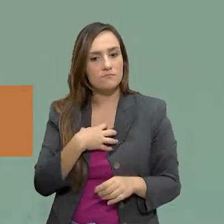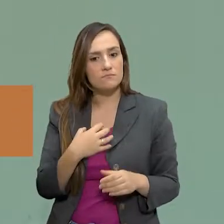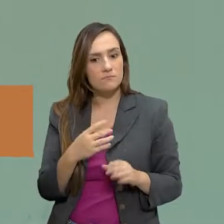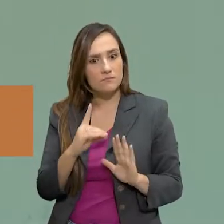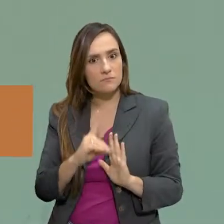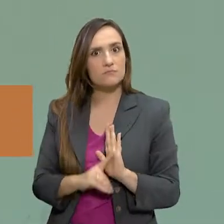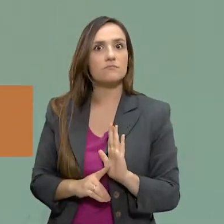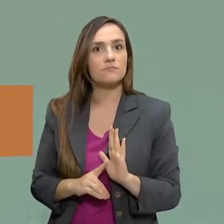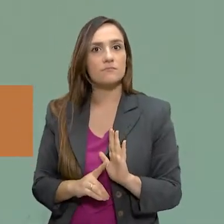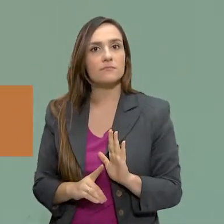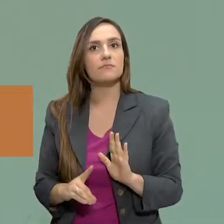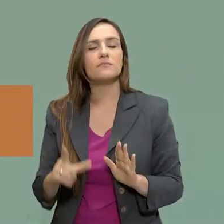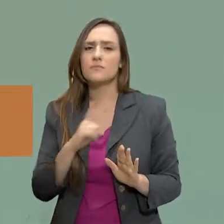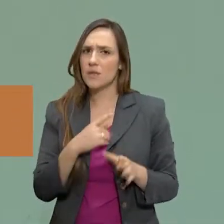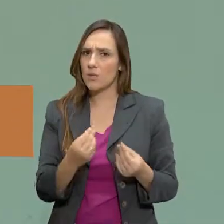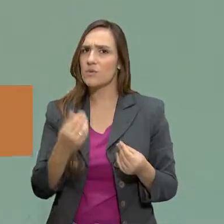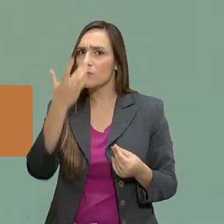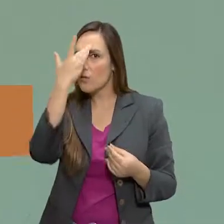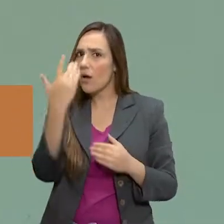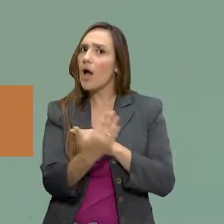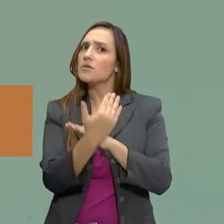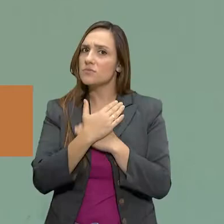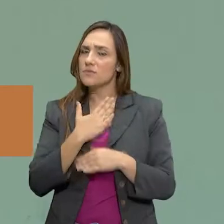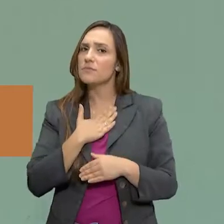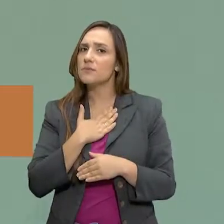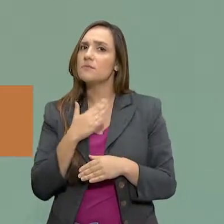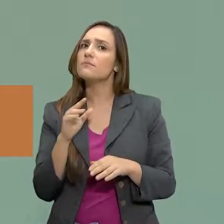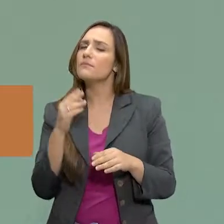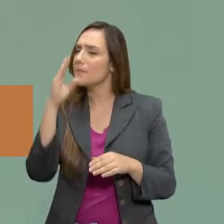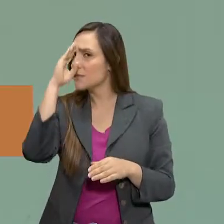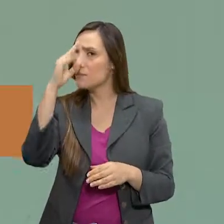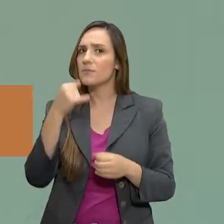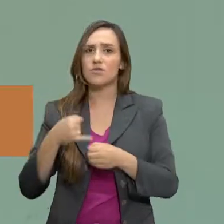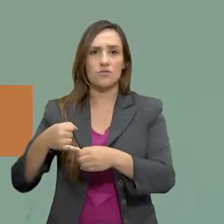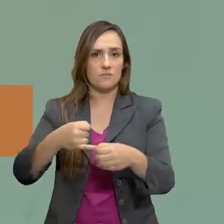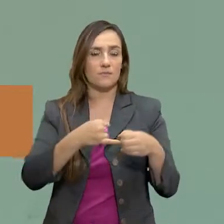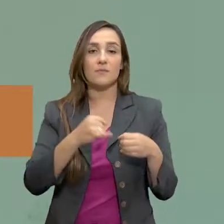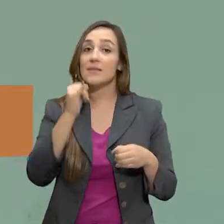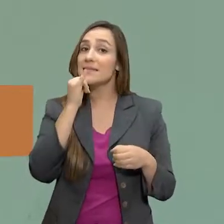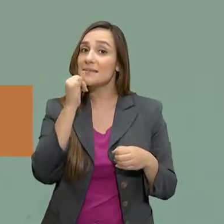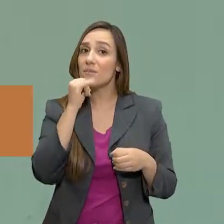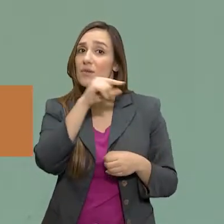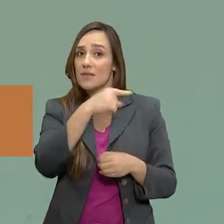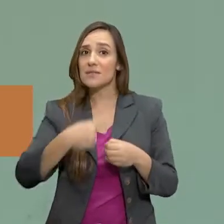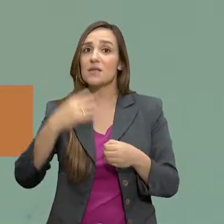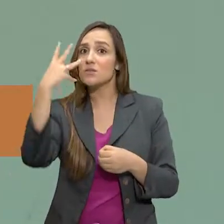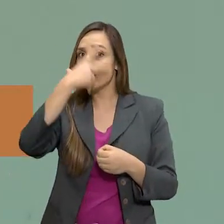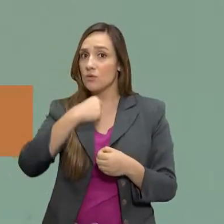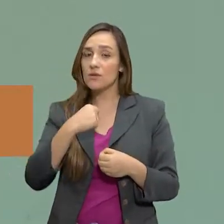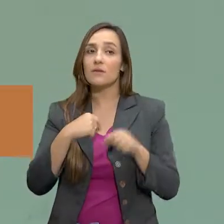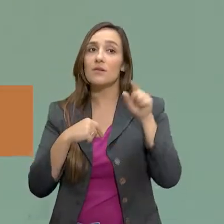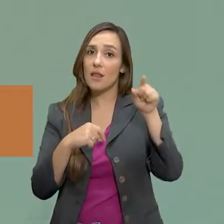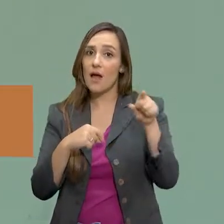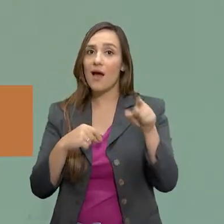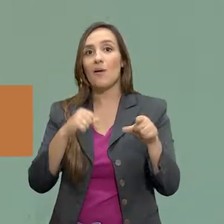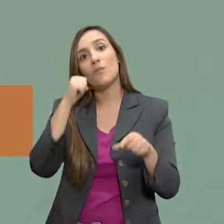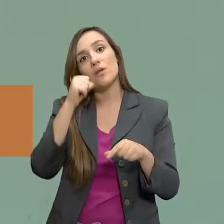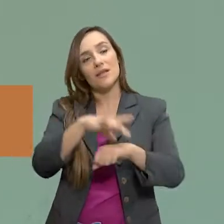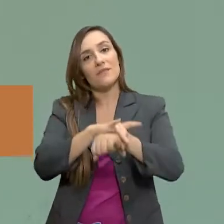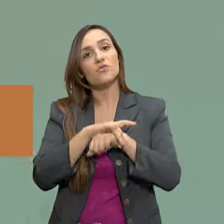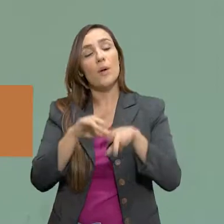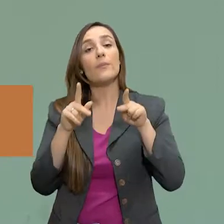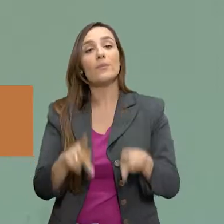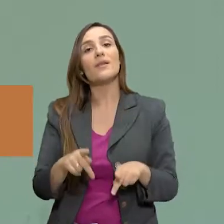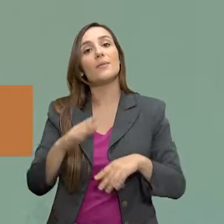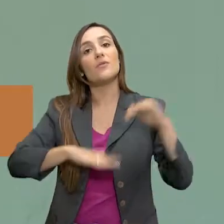Temos conseguido valorosos colegas nessa luta, no interior principalmente, e um exemplo é esse de Bonito, com a defensora Thaís